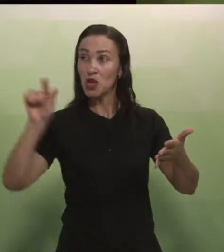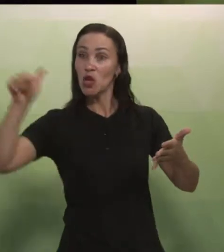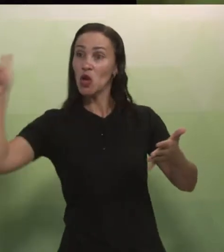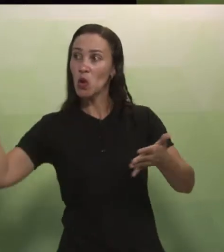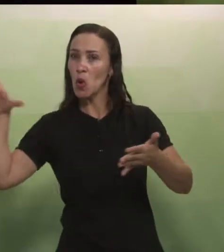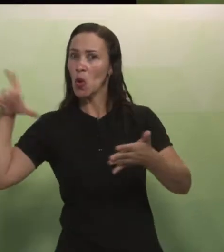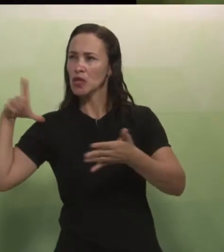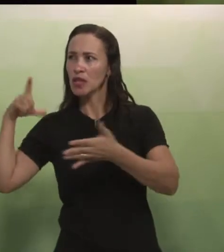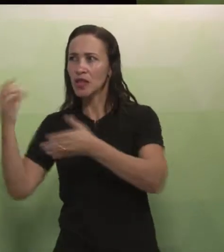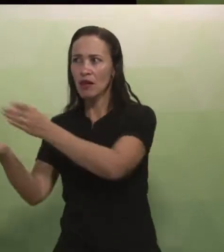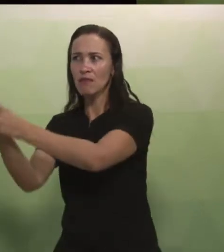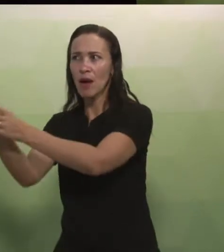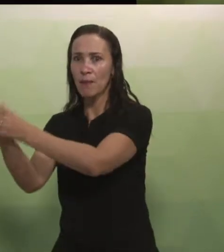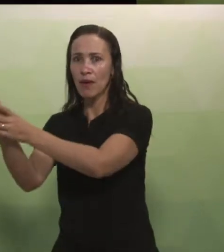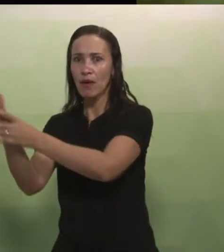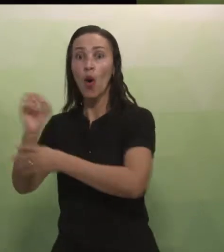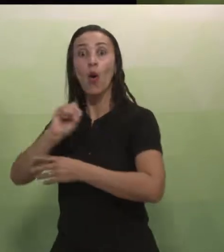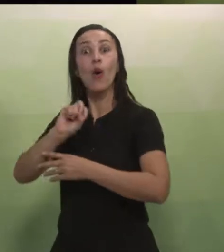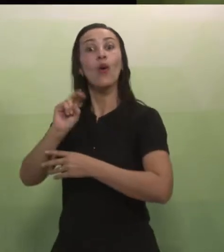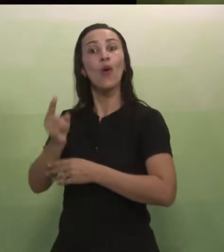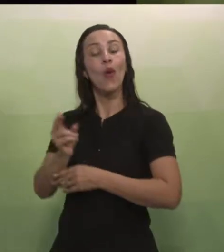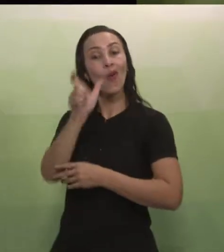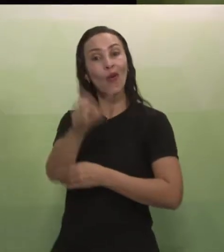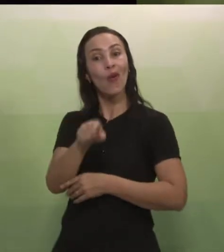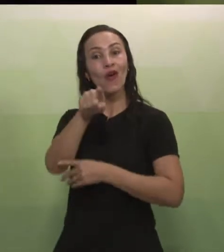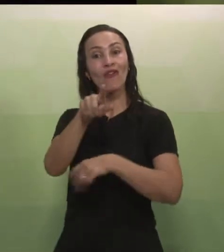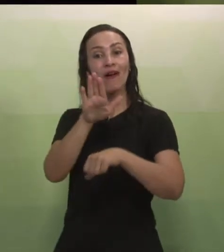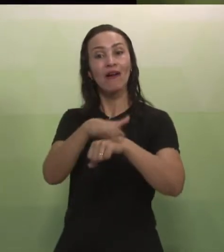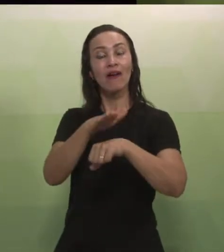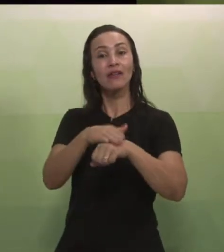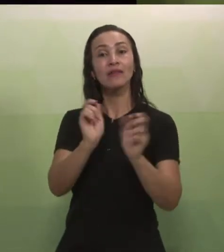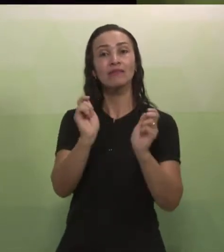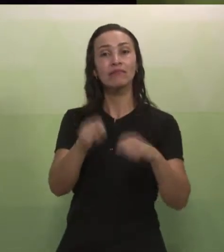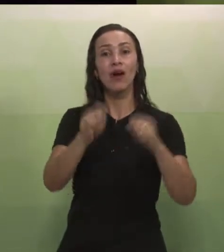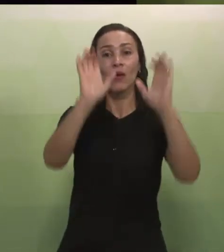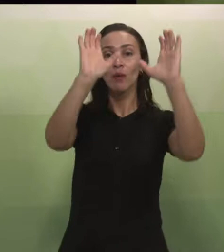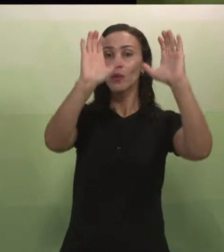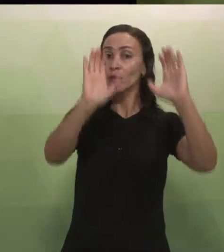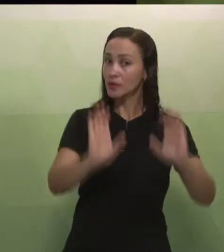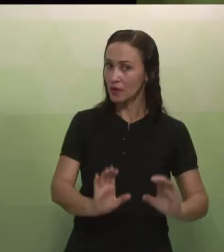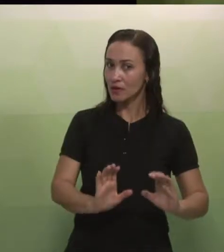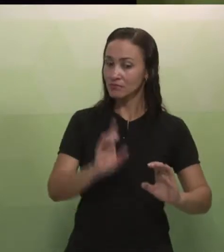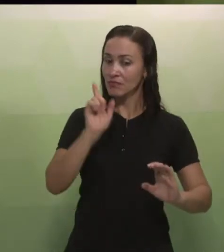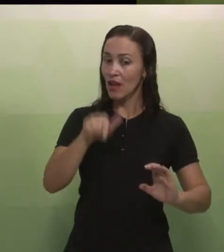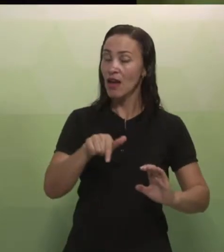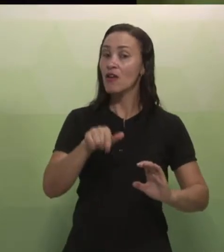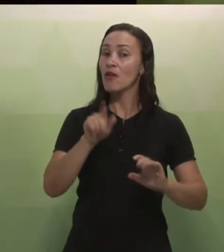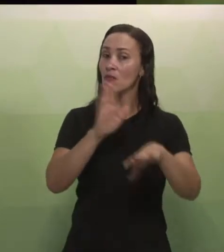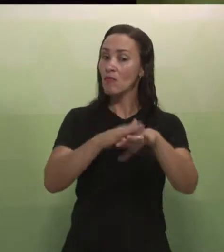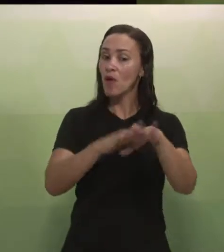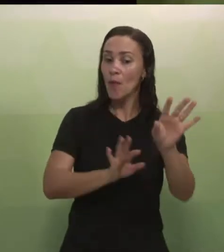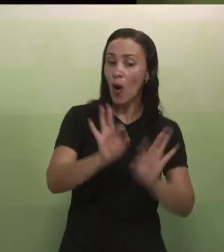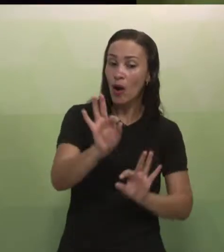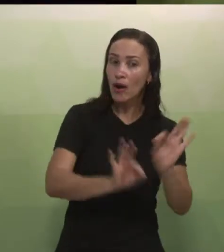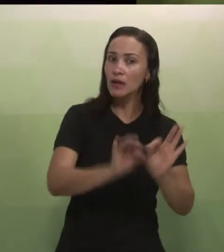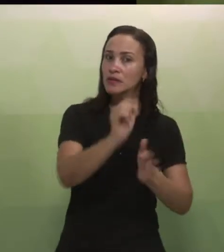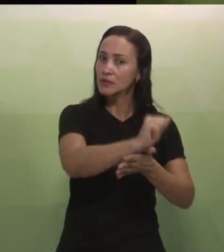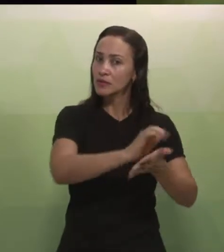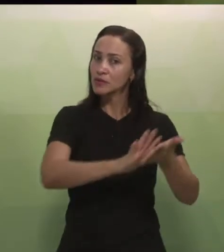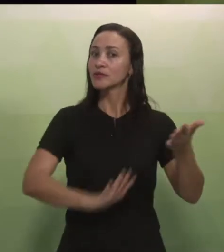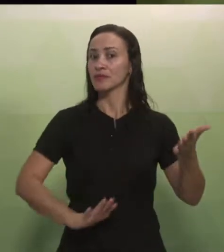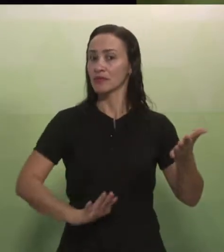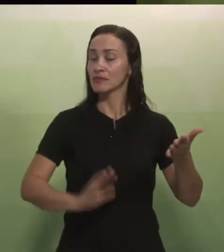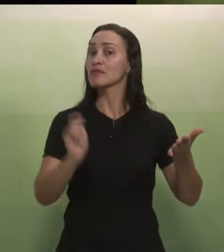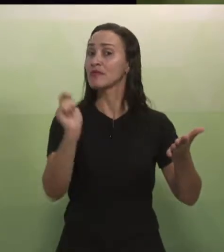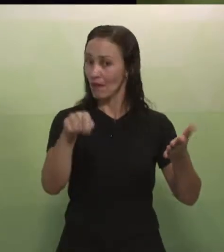alguém oferte, como você também pode ser um coordenador, um promotor de